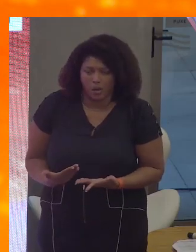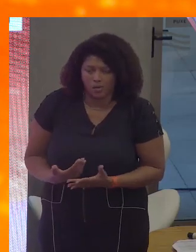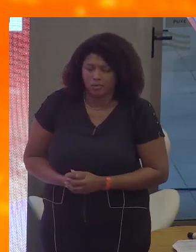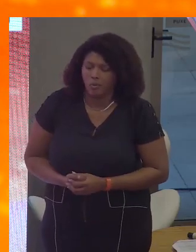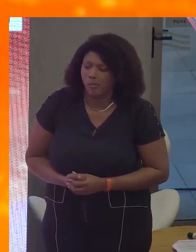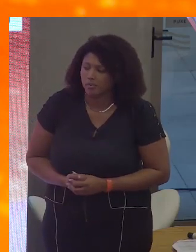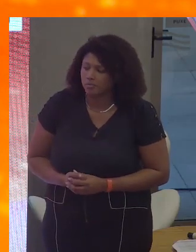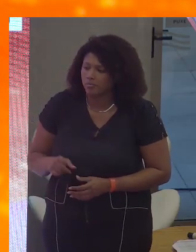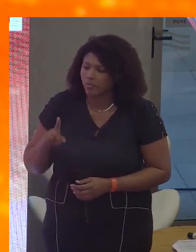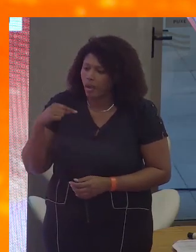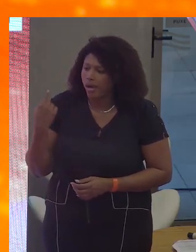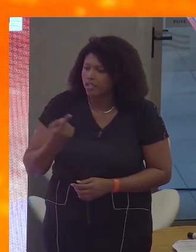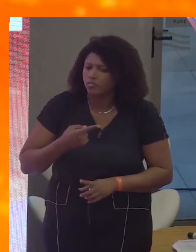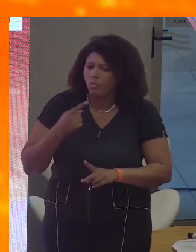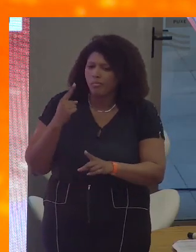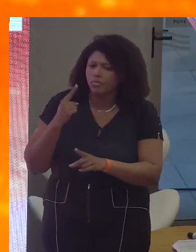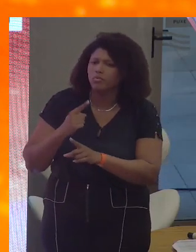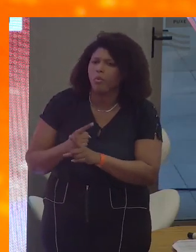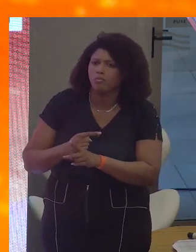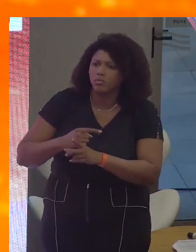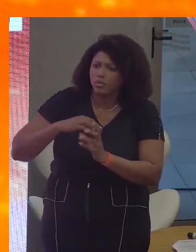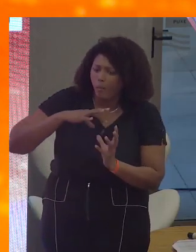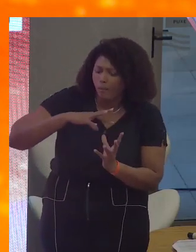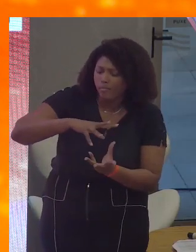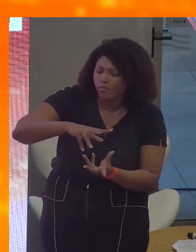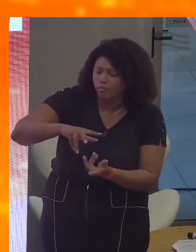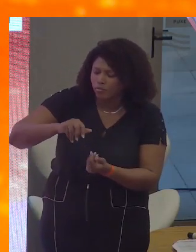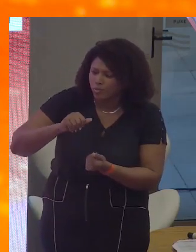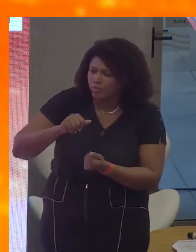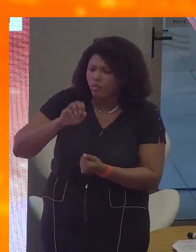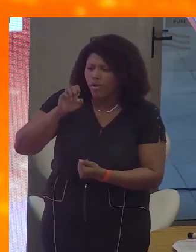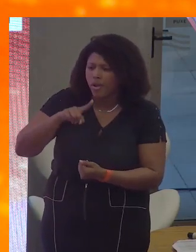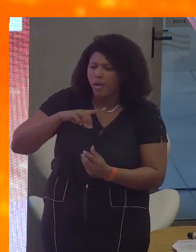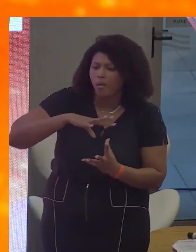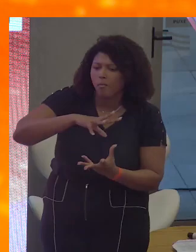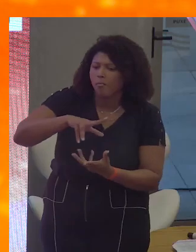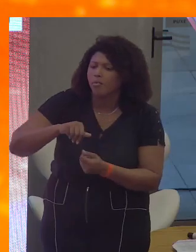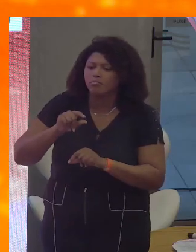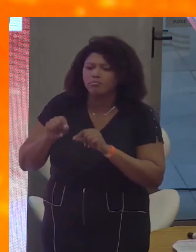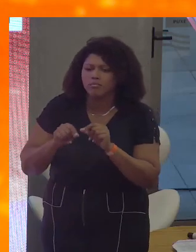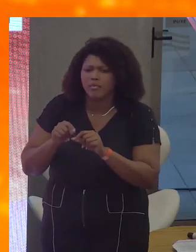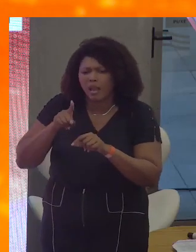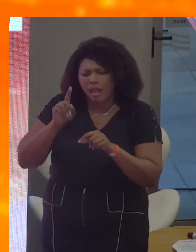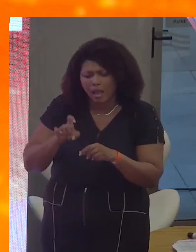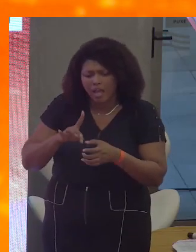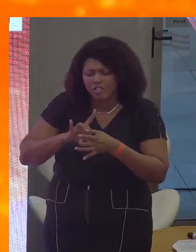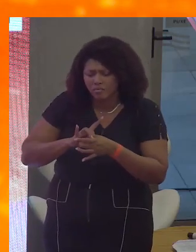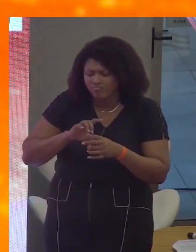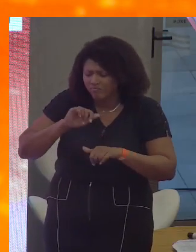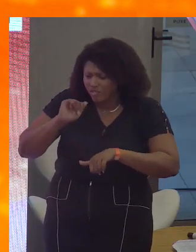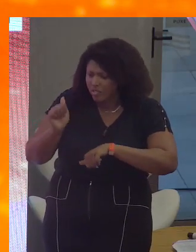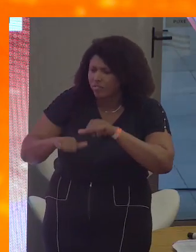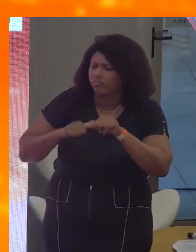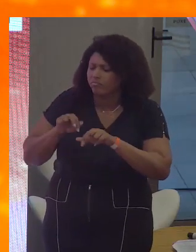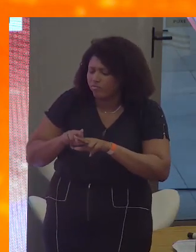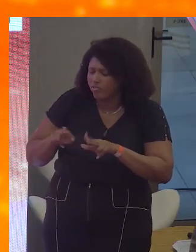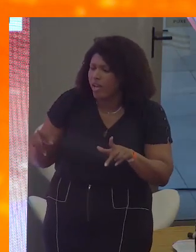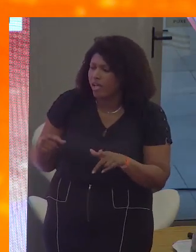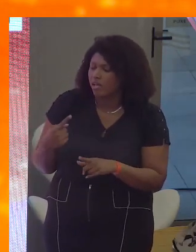E aí a gente encontra esse mundo, e é um mundo que é tão diferente, que